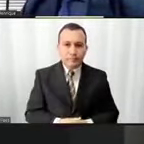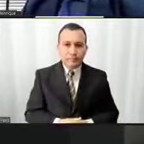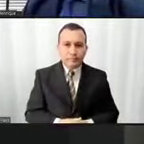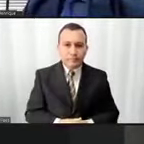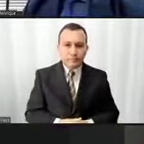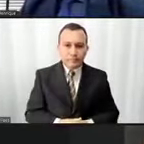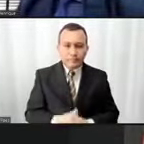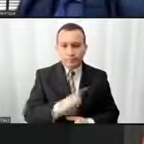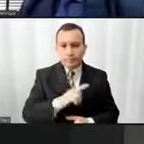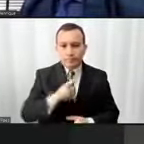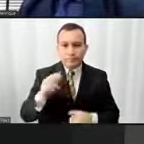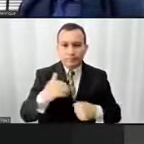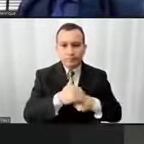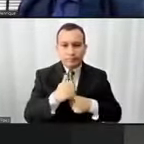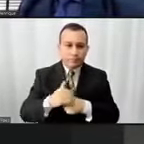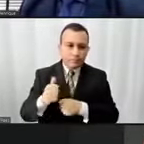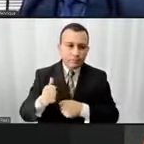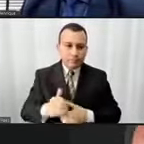Chamada nominal. Como é que é?